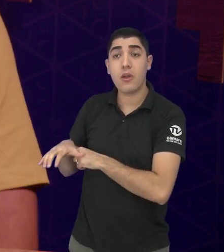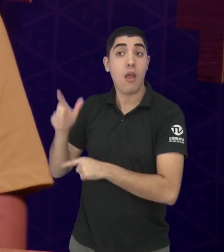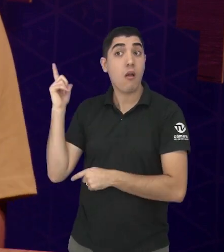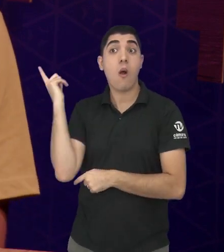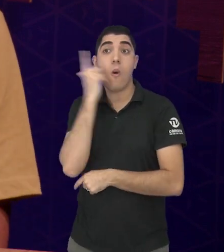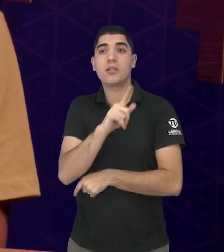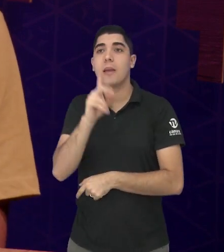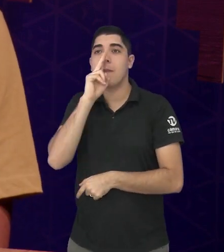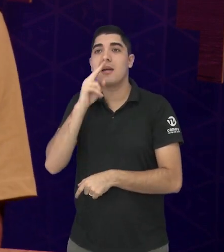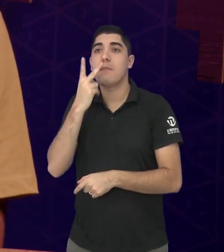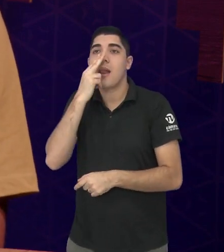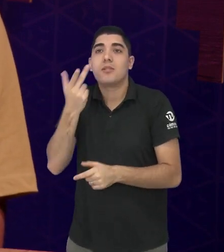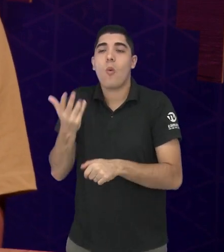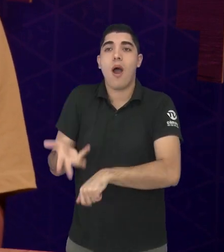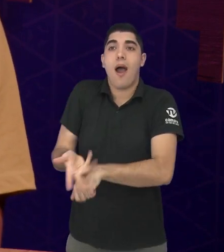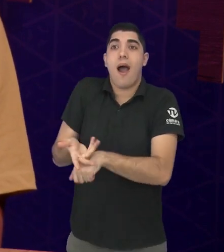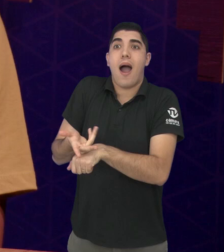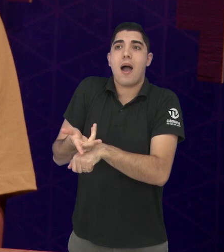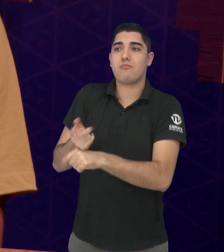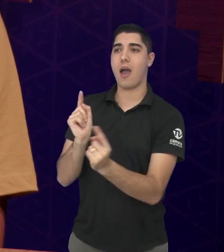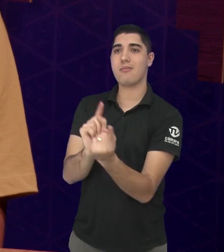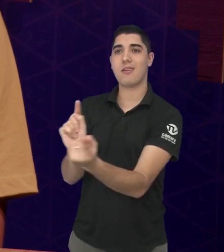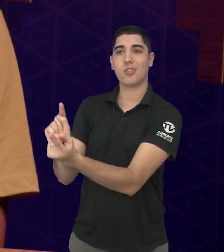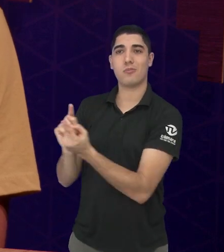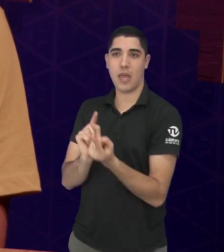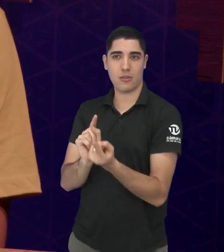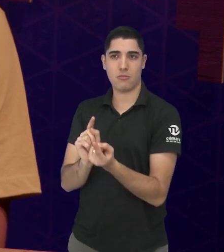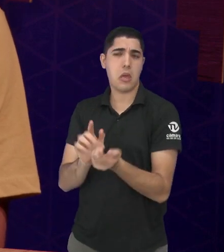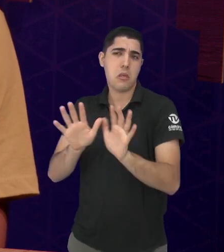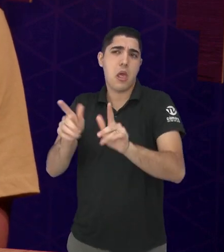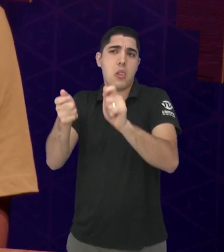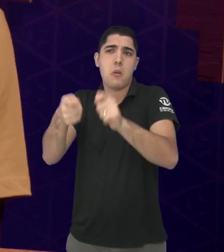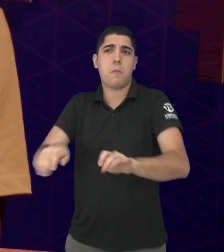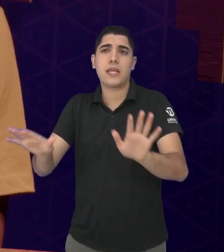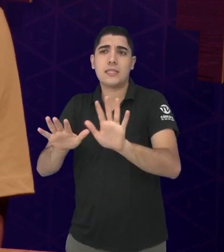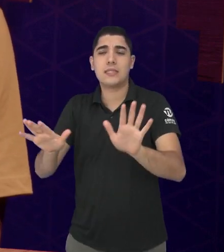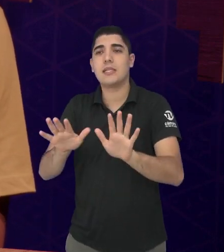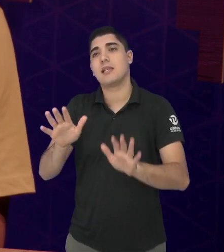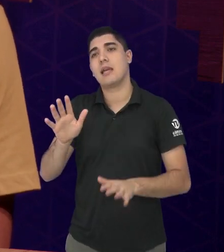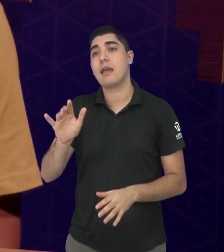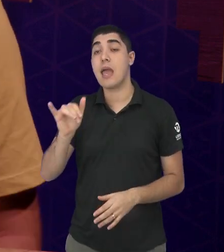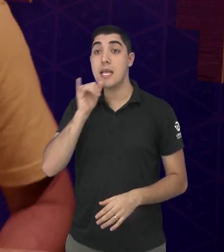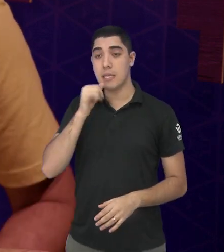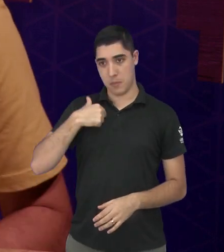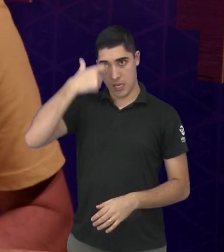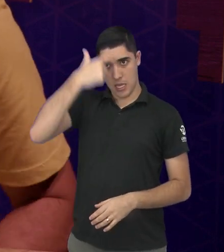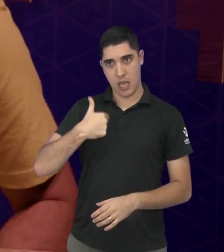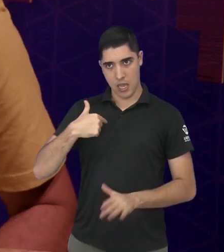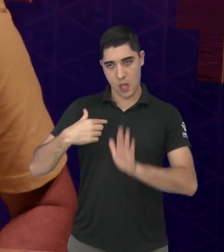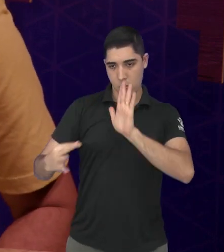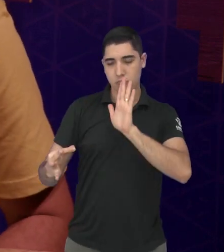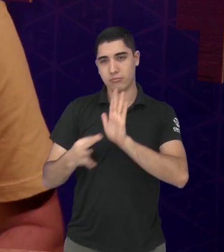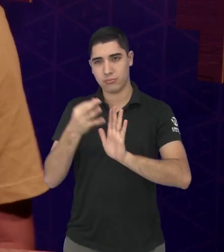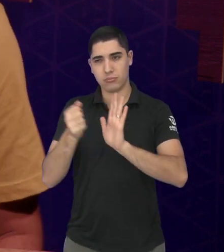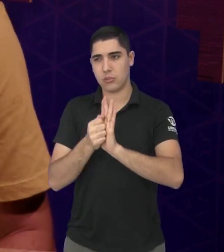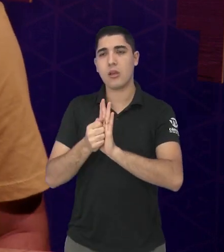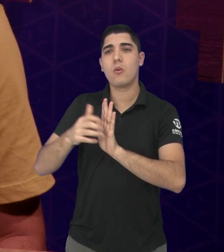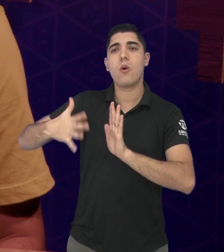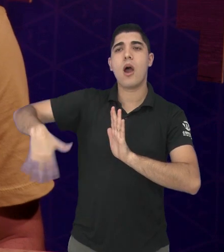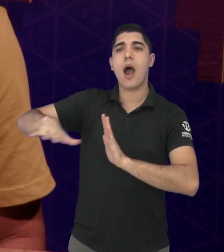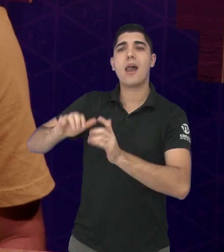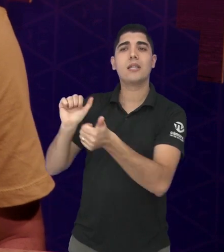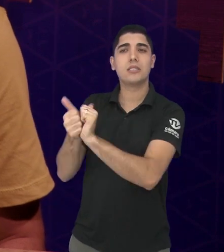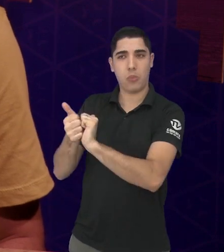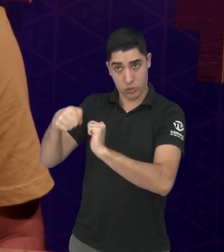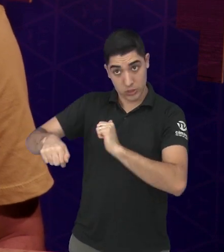uma celeridade, né, na situação. Não precisa ir uma pessoa. Eu, por exemplo, fui me inscrever num